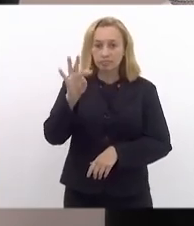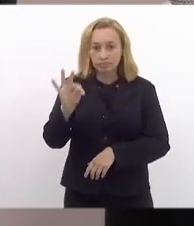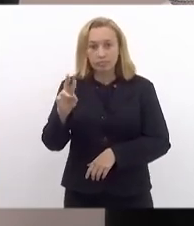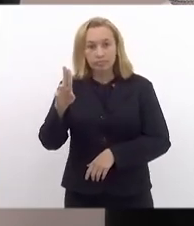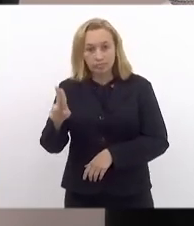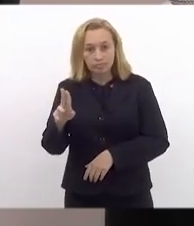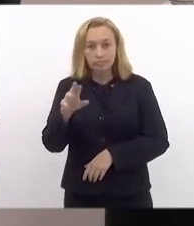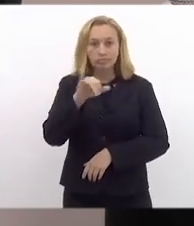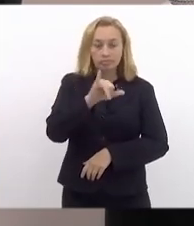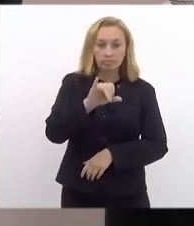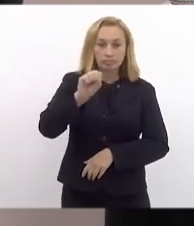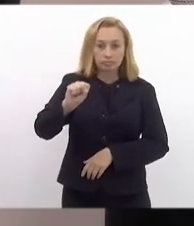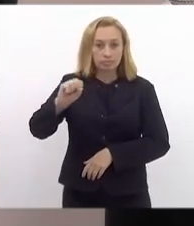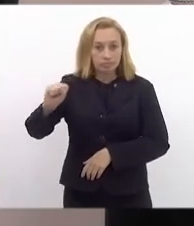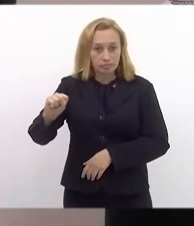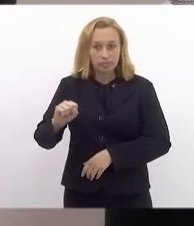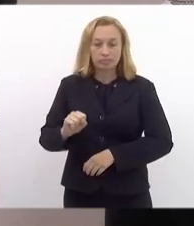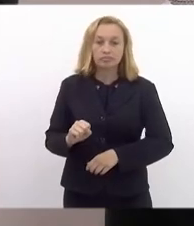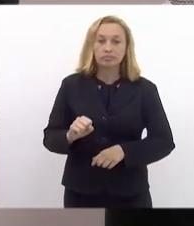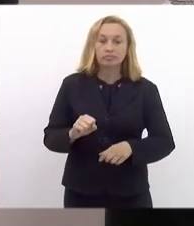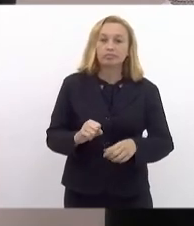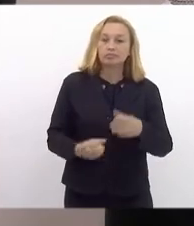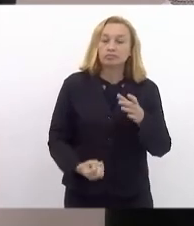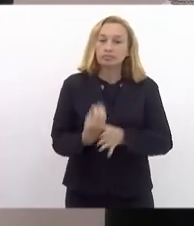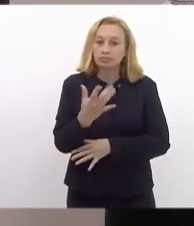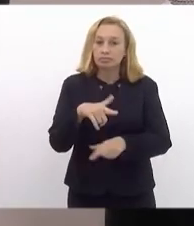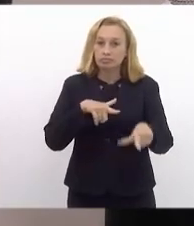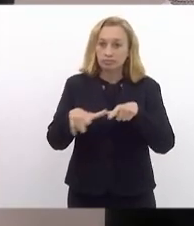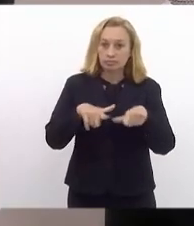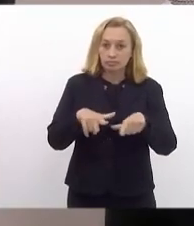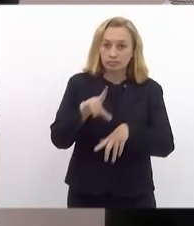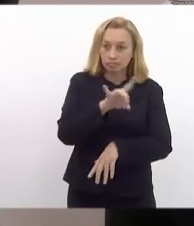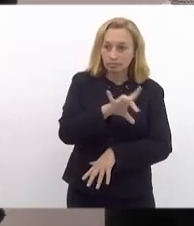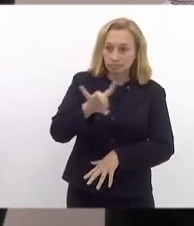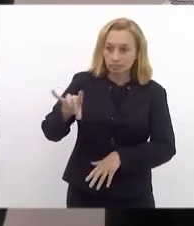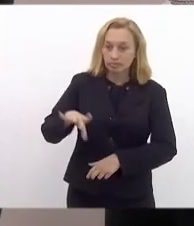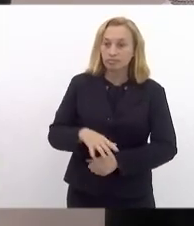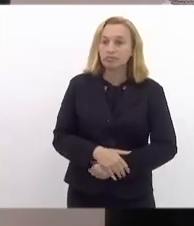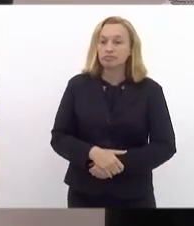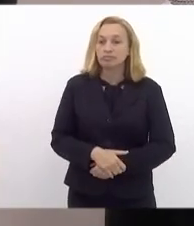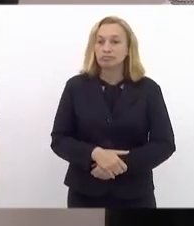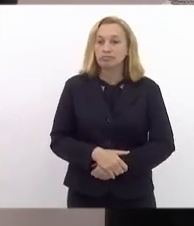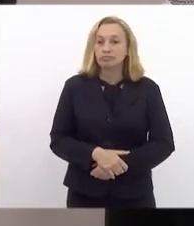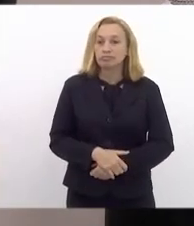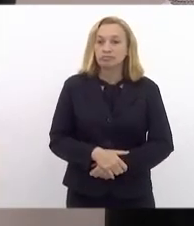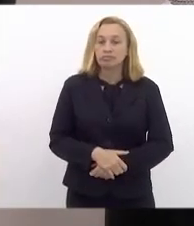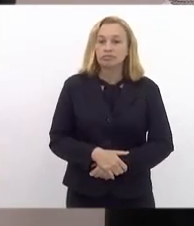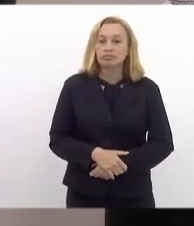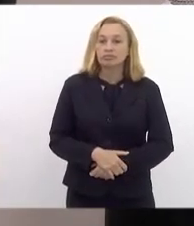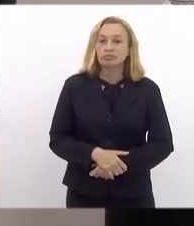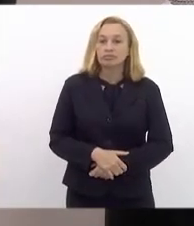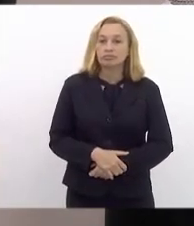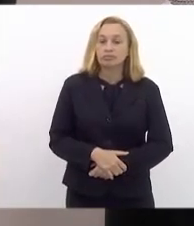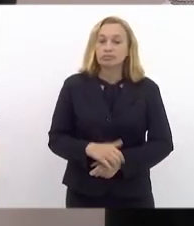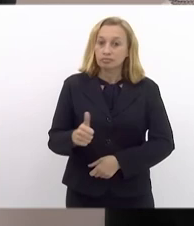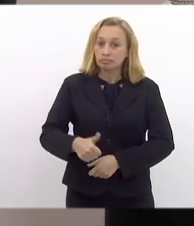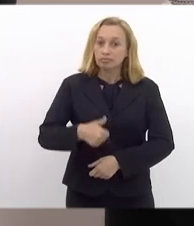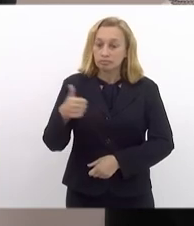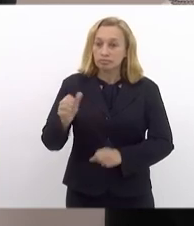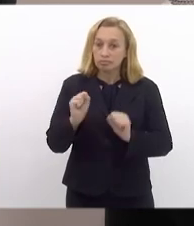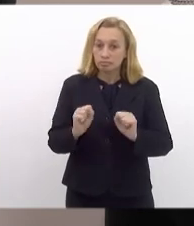CSS e a geração de frango para ela ficar da automação Nem sempre é a melhor